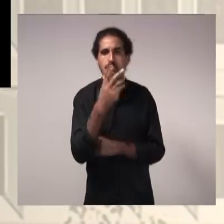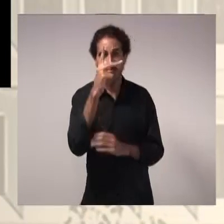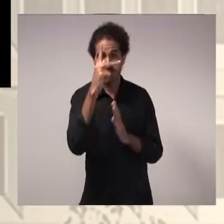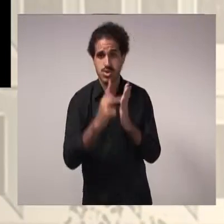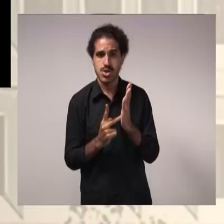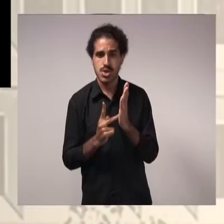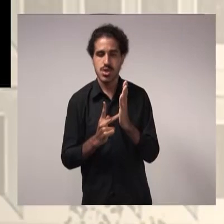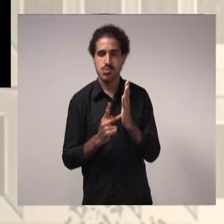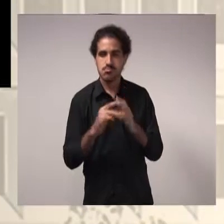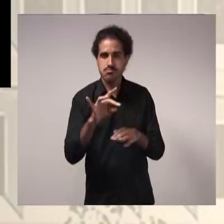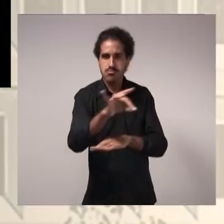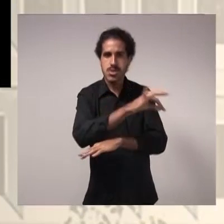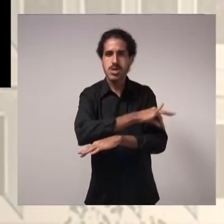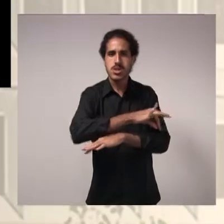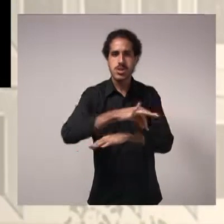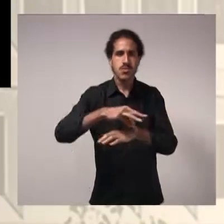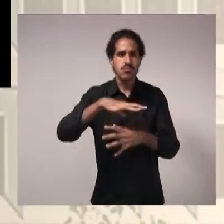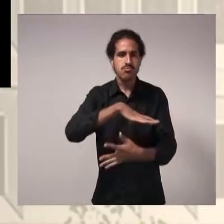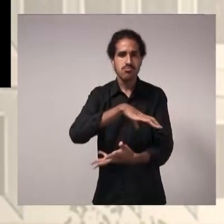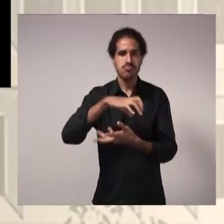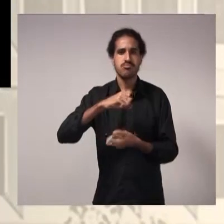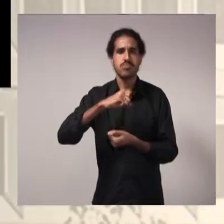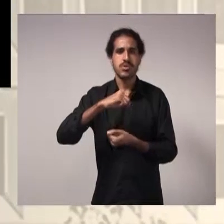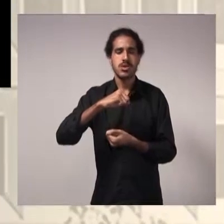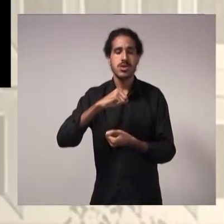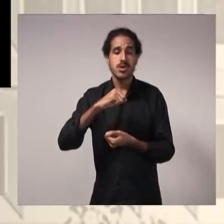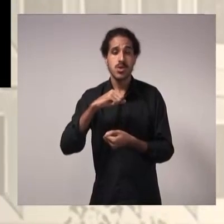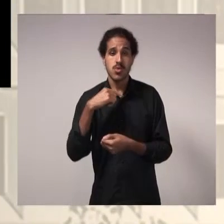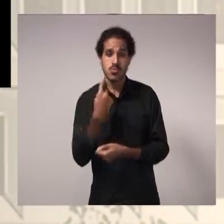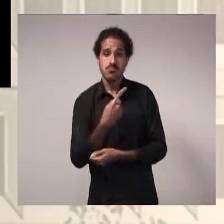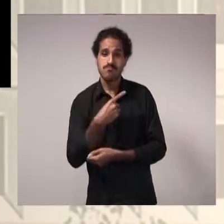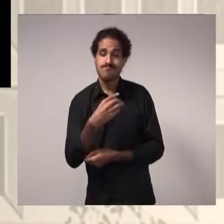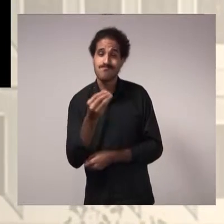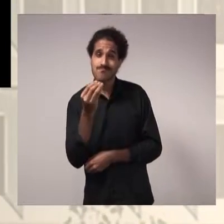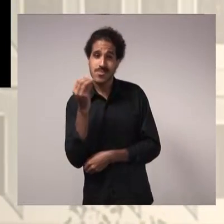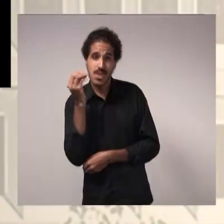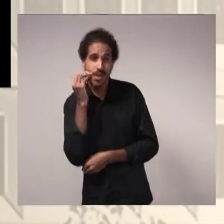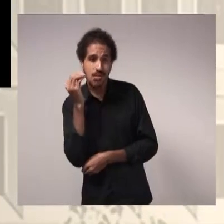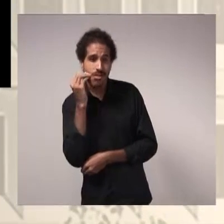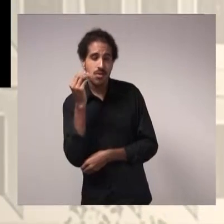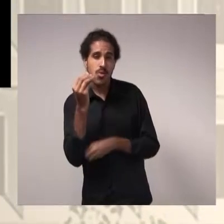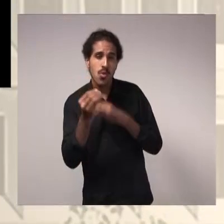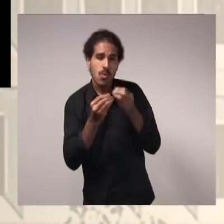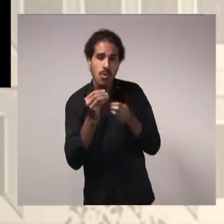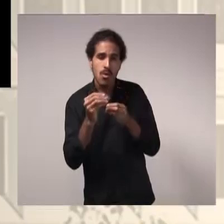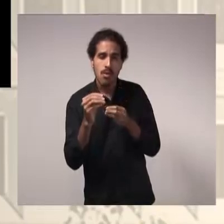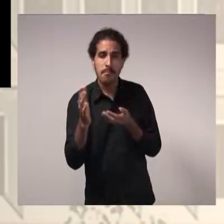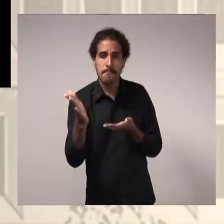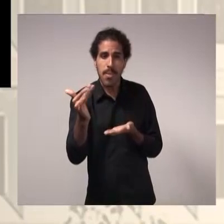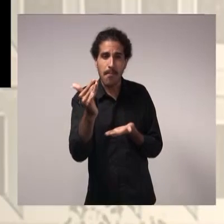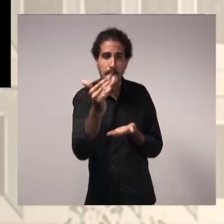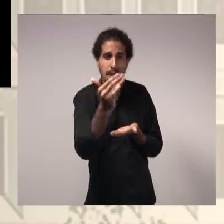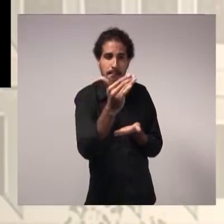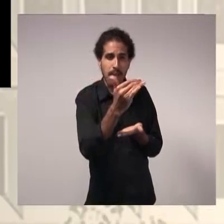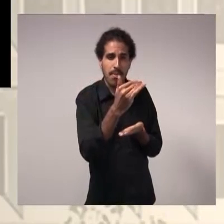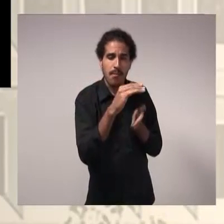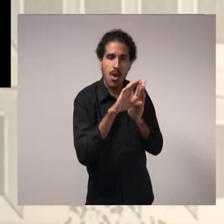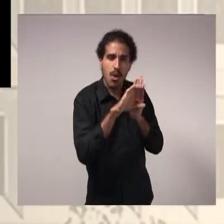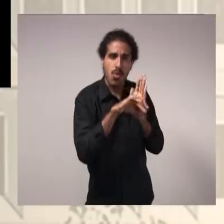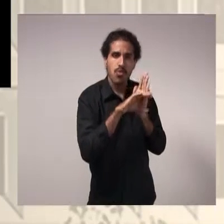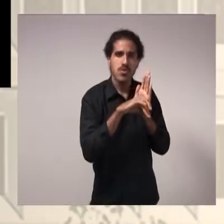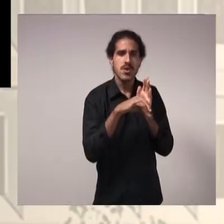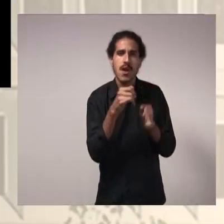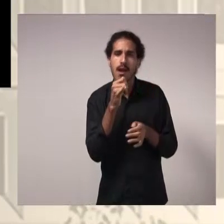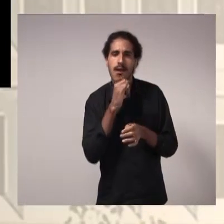de arquitetura sustentável. Então, nós estamos tentando reunir nessa publicação conceitos e